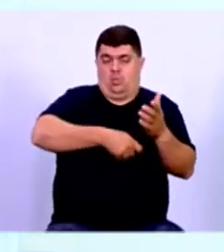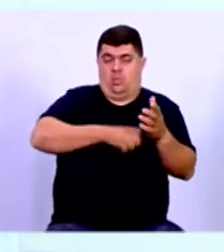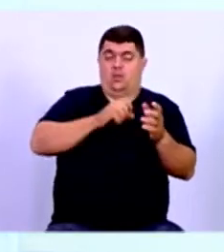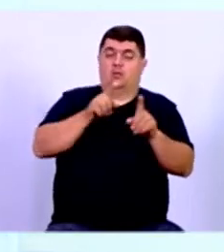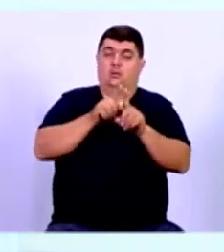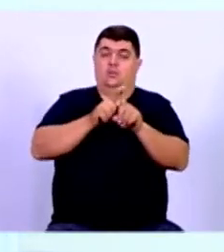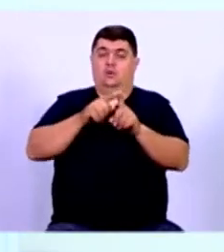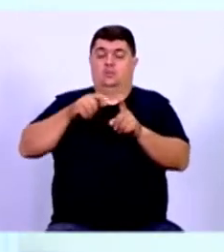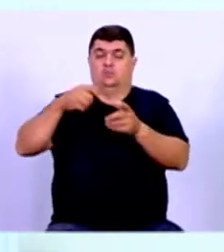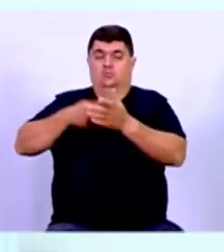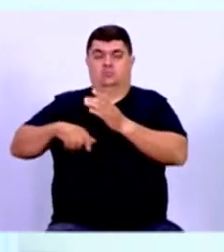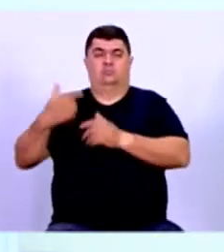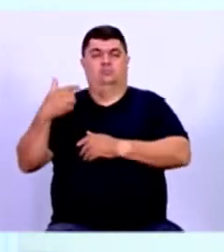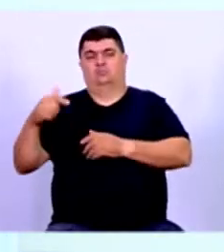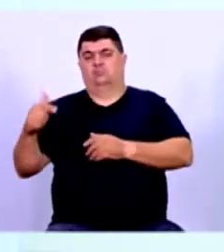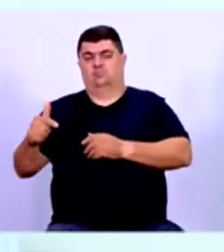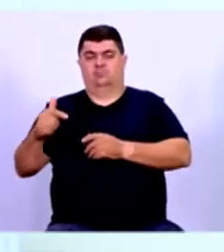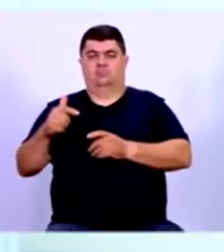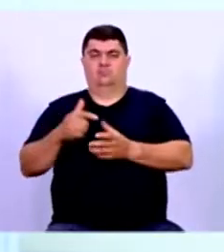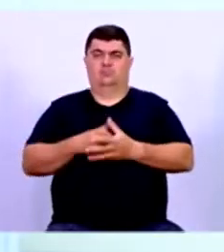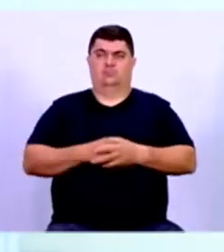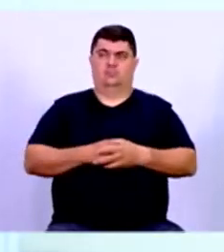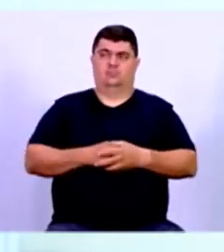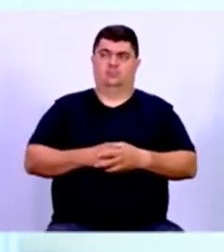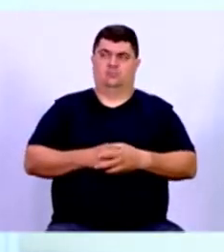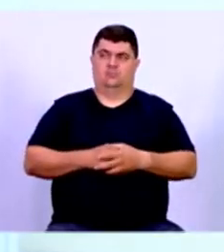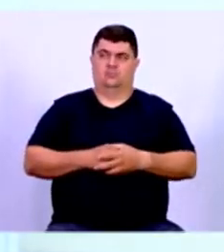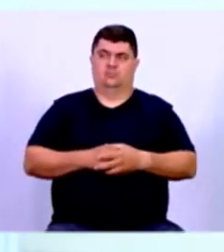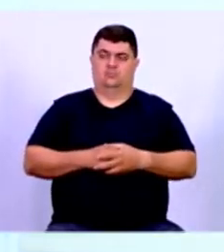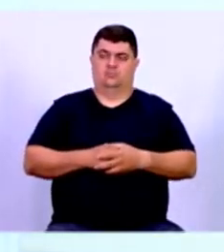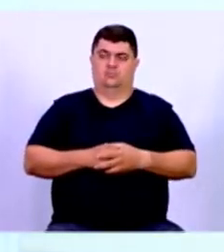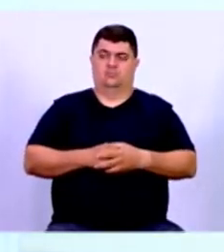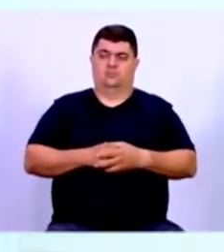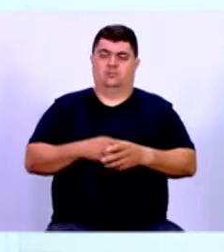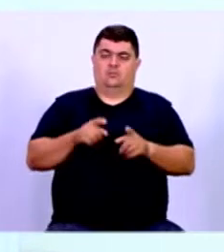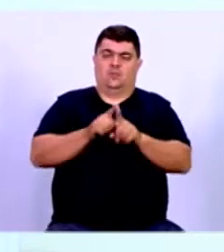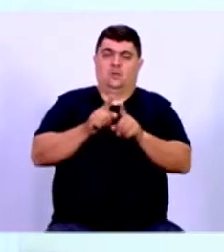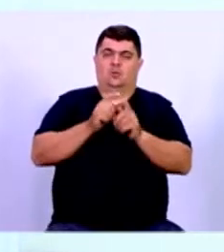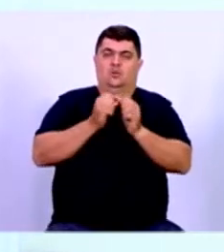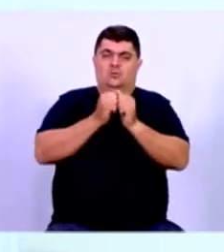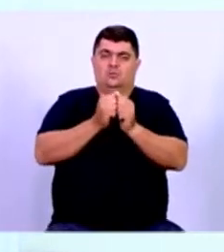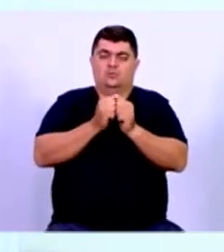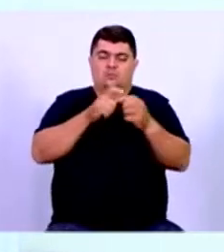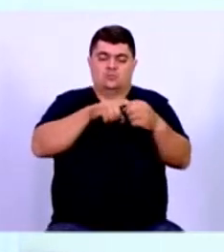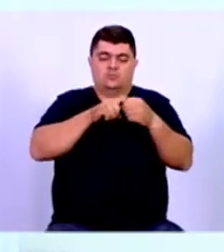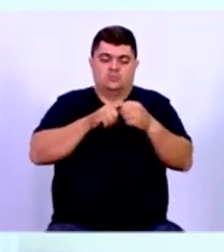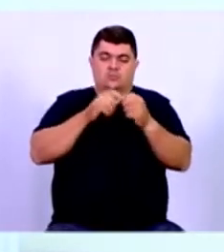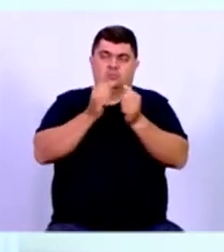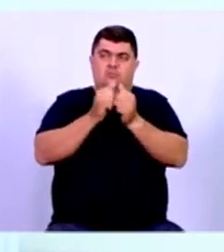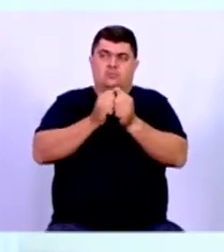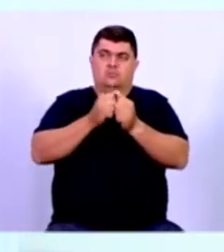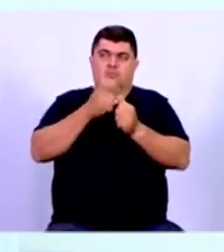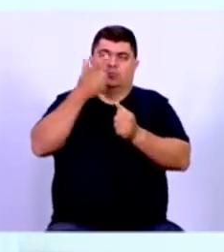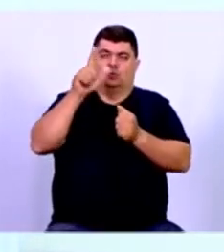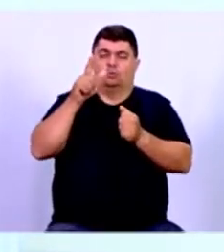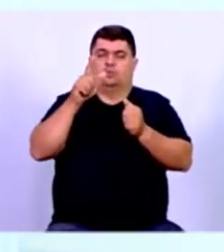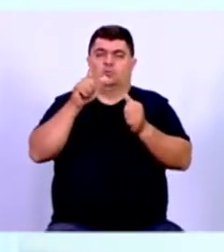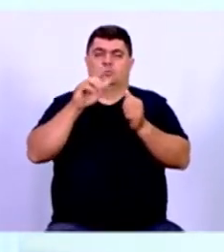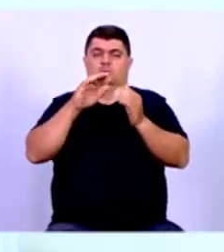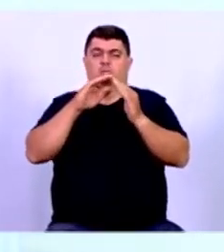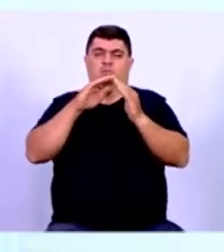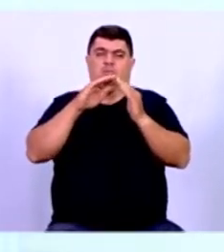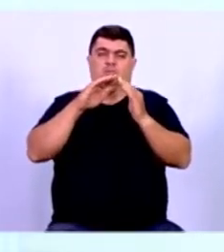podem estruturar-se, estarem à disposição para fazerem parcerias com as instituições de ensino para a realização dos